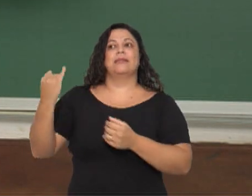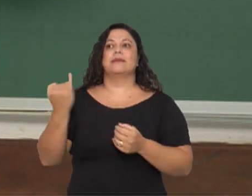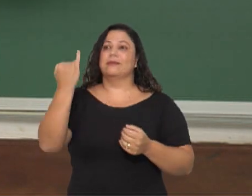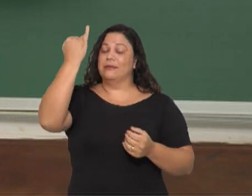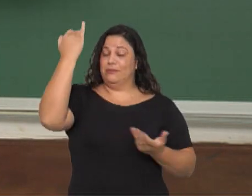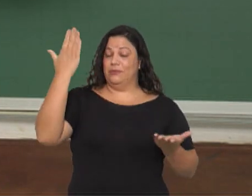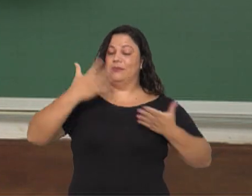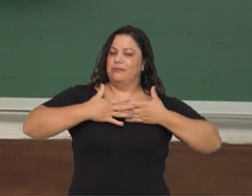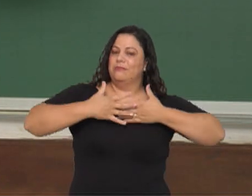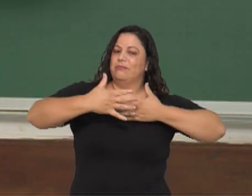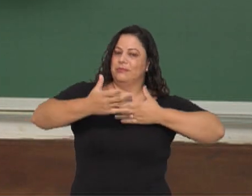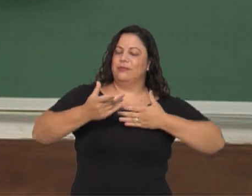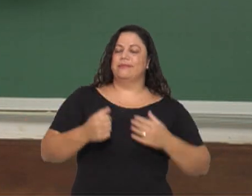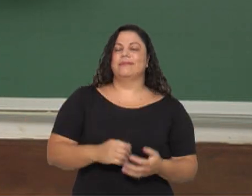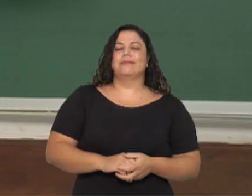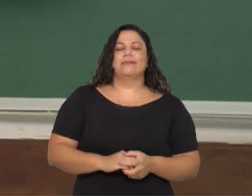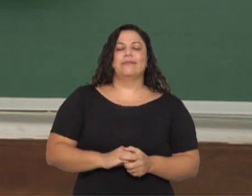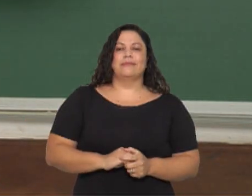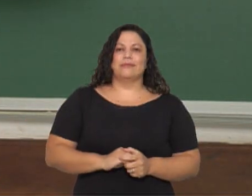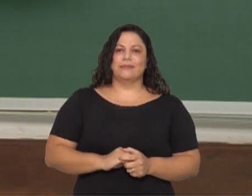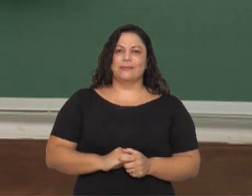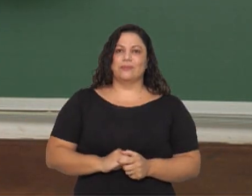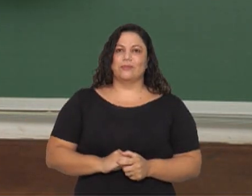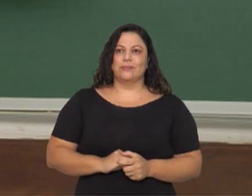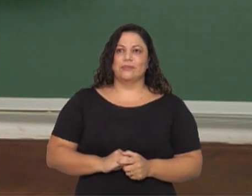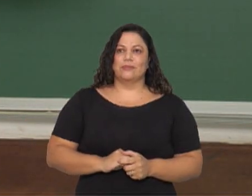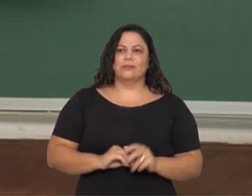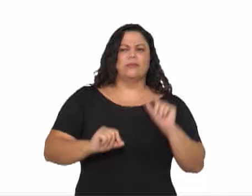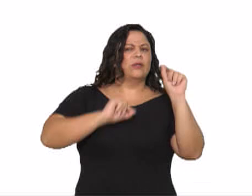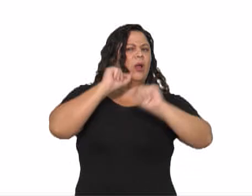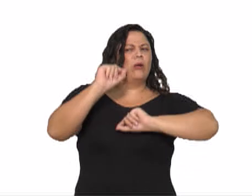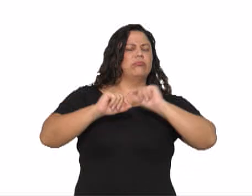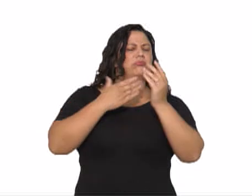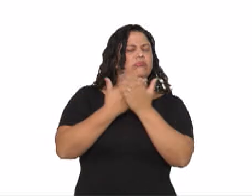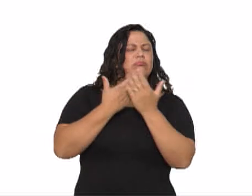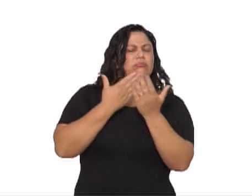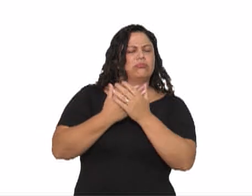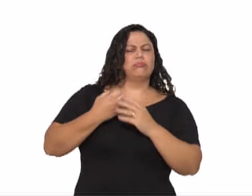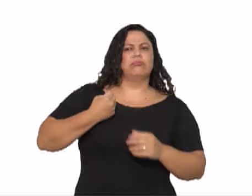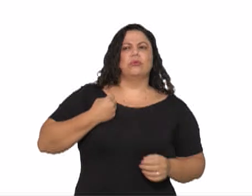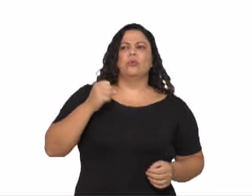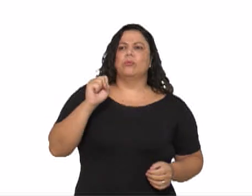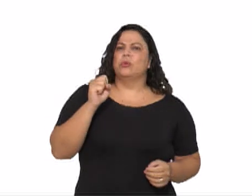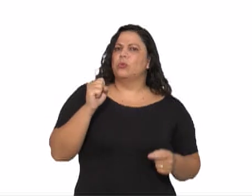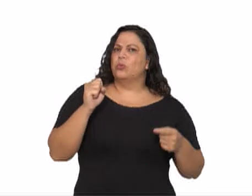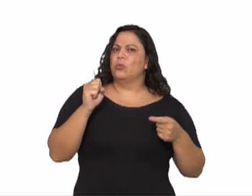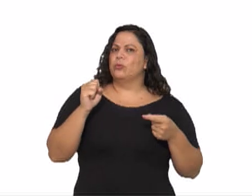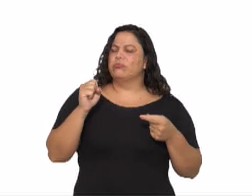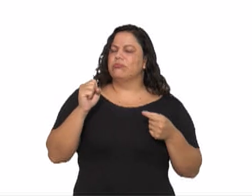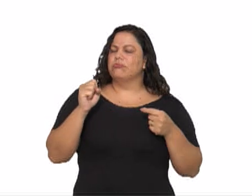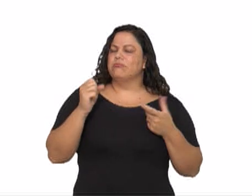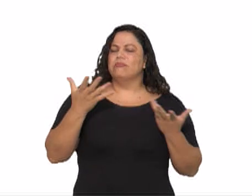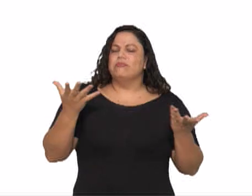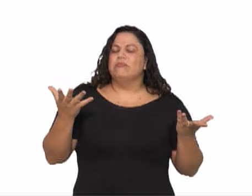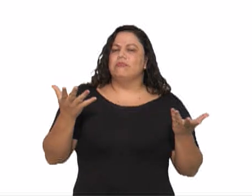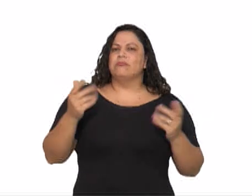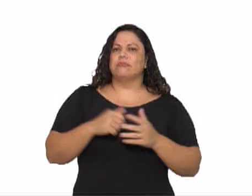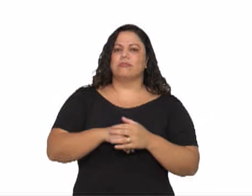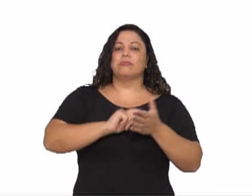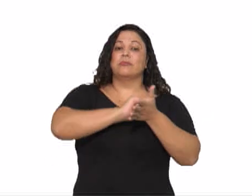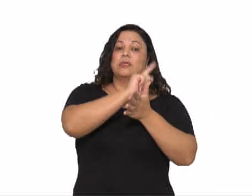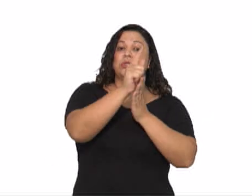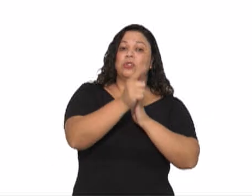aula seguinte. De acordo? A ver, que estudamos na classe número 8, a classe anterior? O gênero